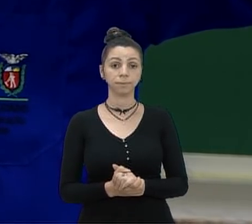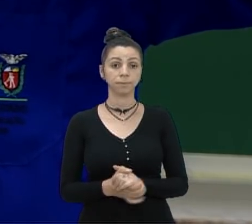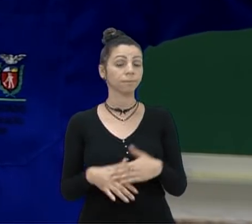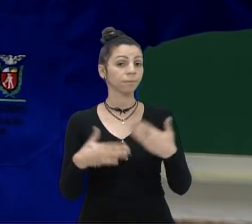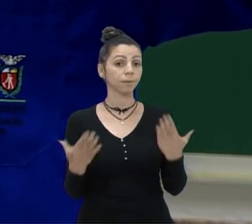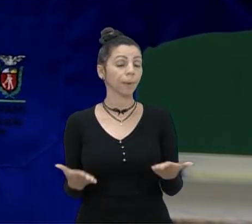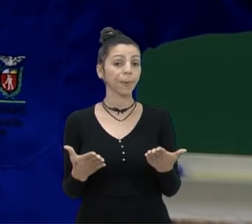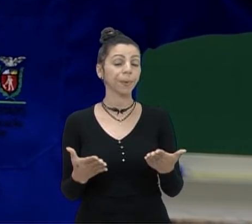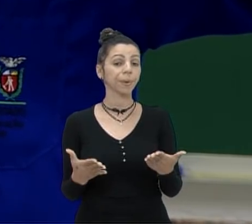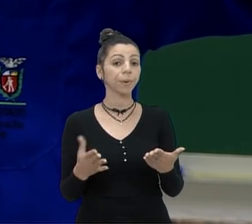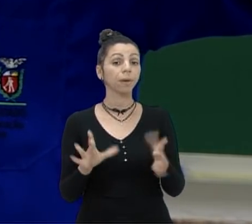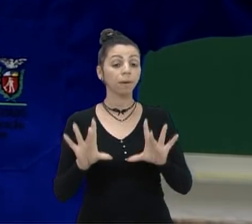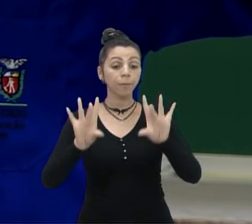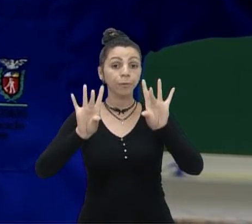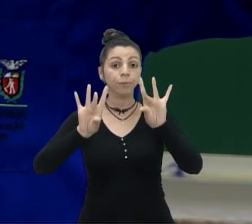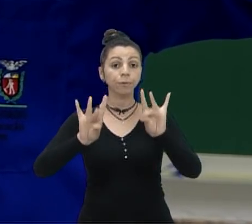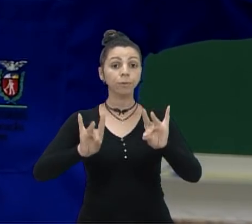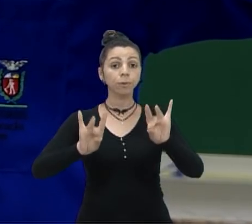mel é